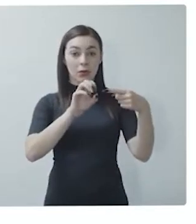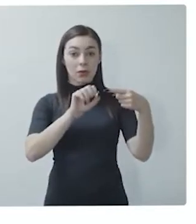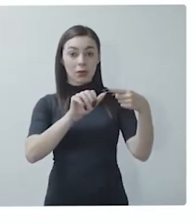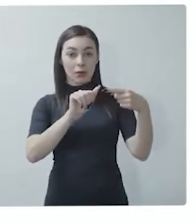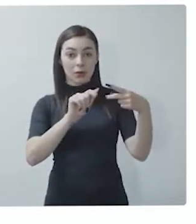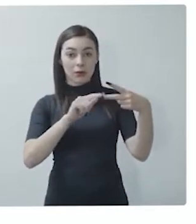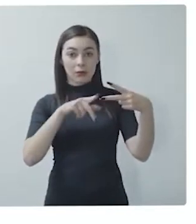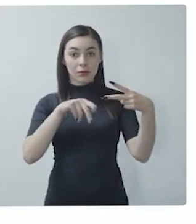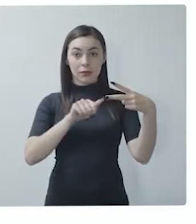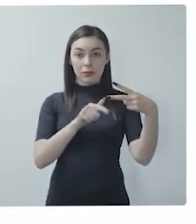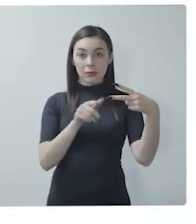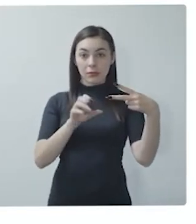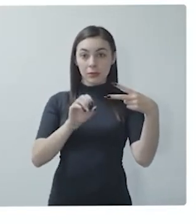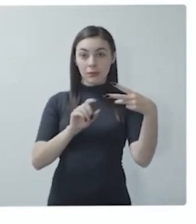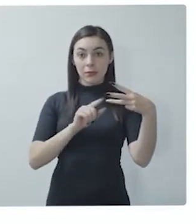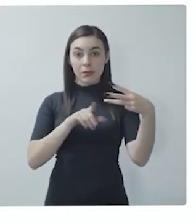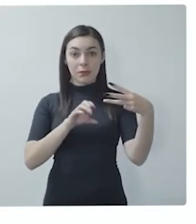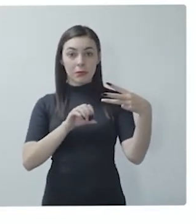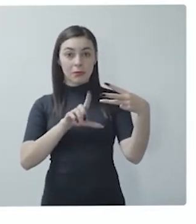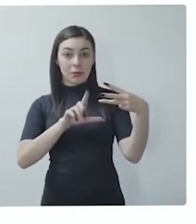pão ou bola?